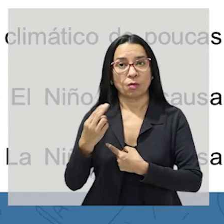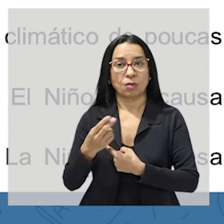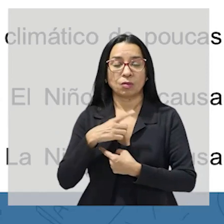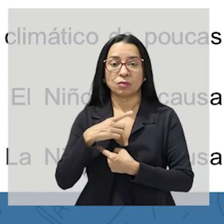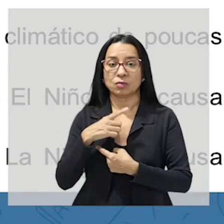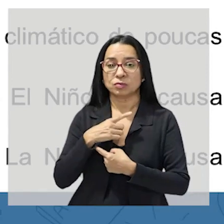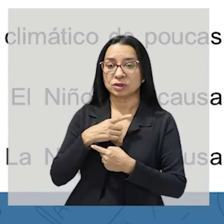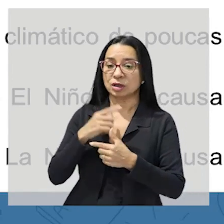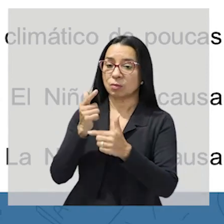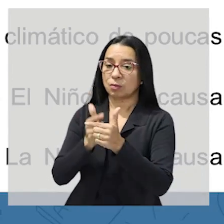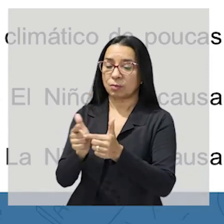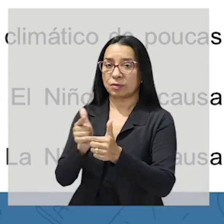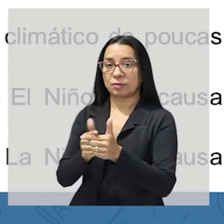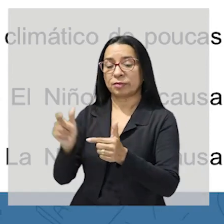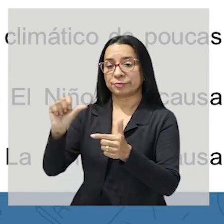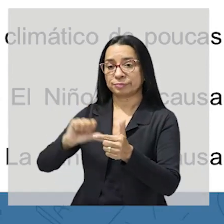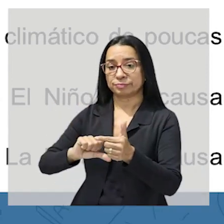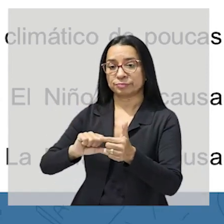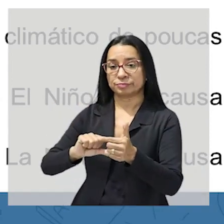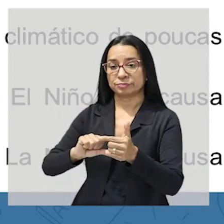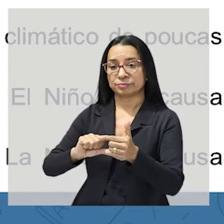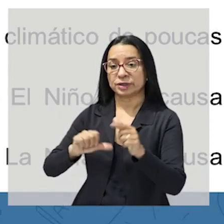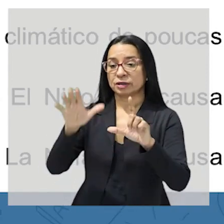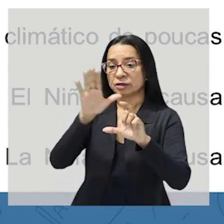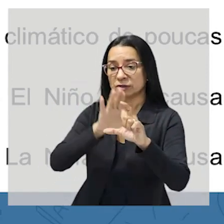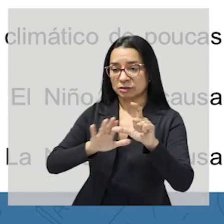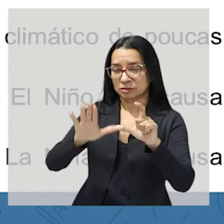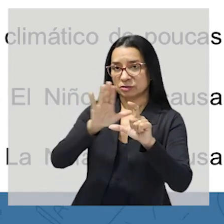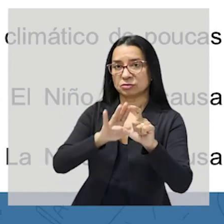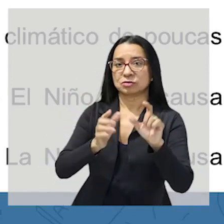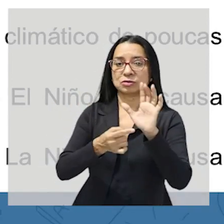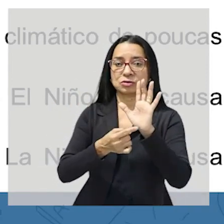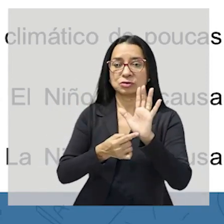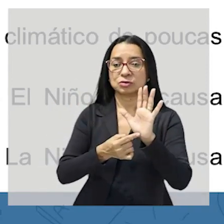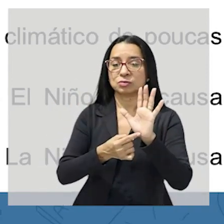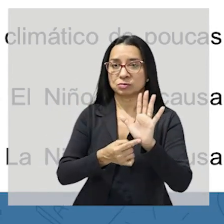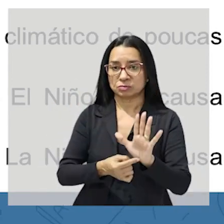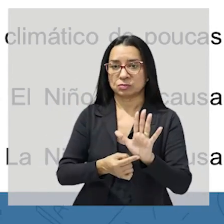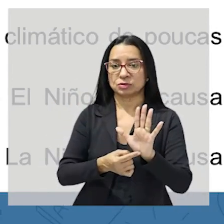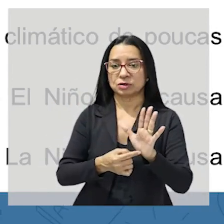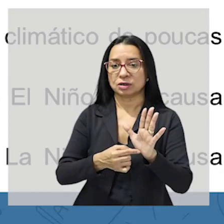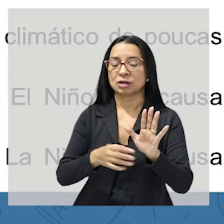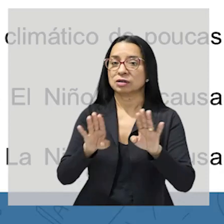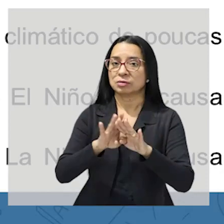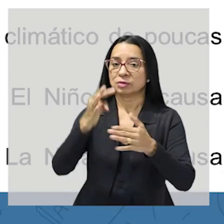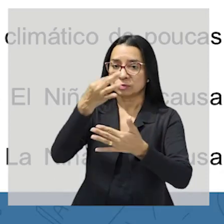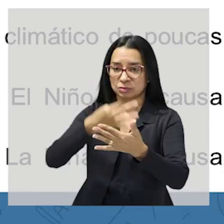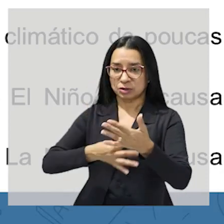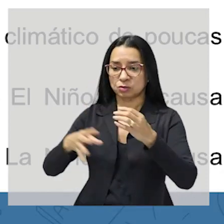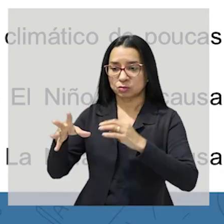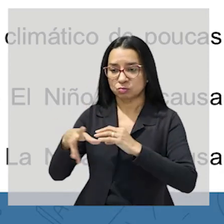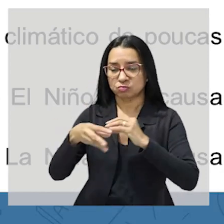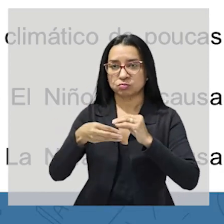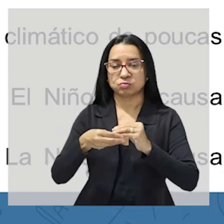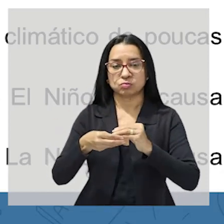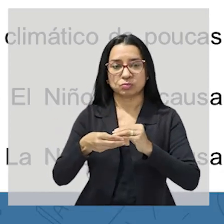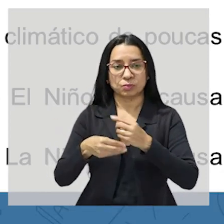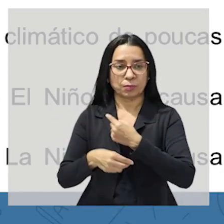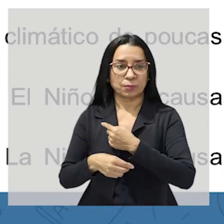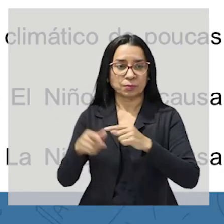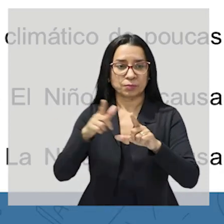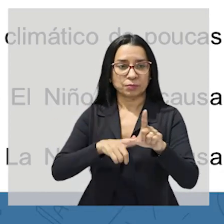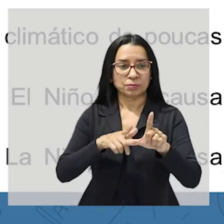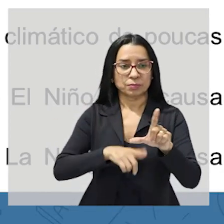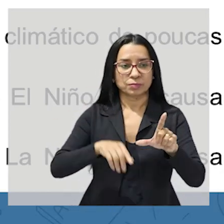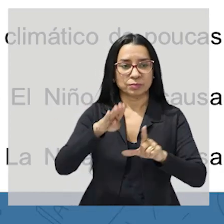tem uma crise, que a charge e o texto vão dizer, que vai ser justificada por um desses elementos aqui, falta de planejamento,